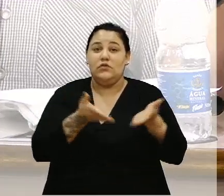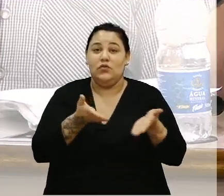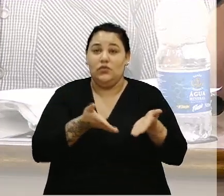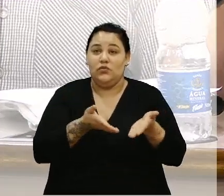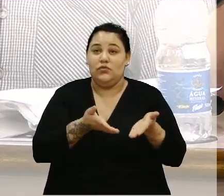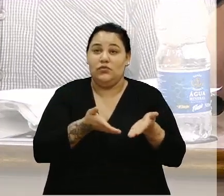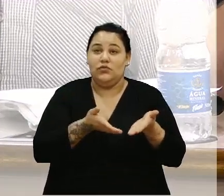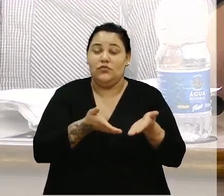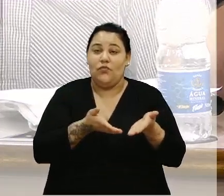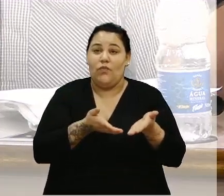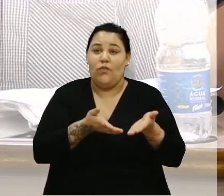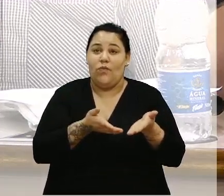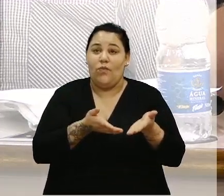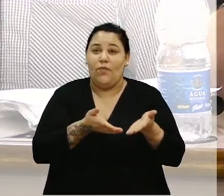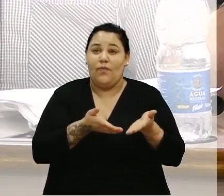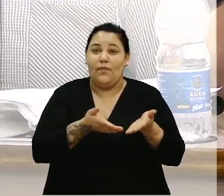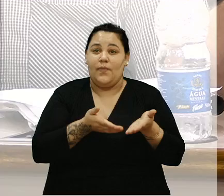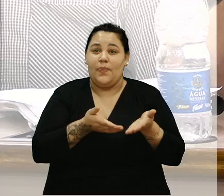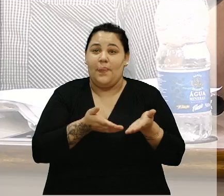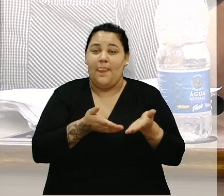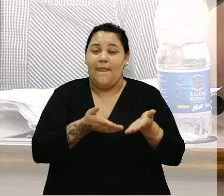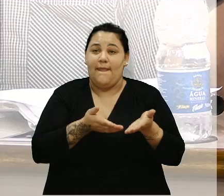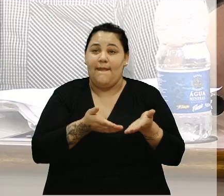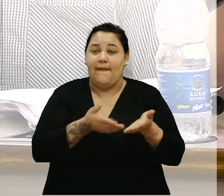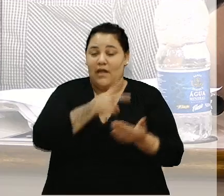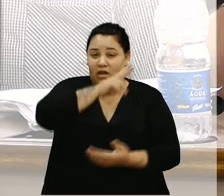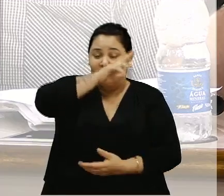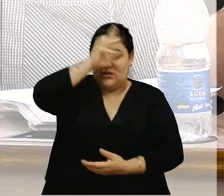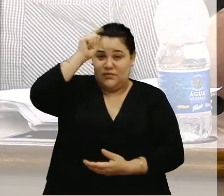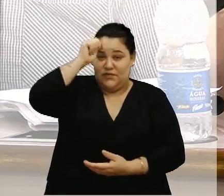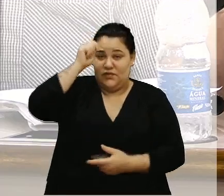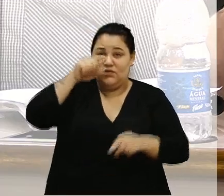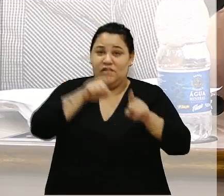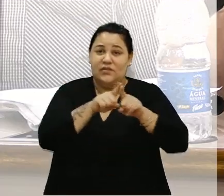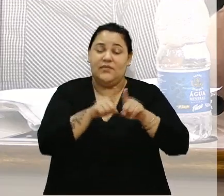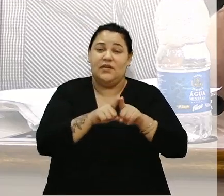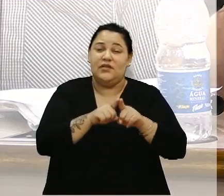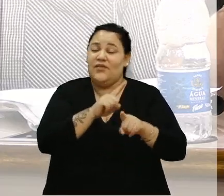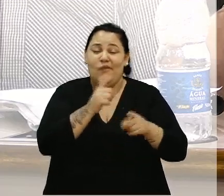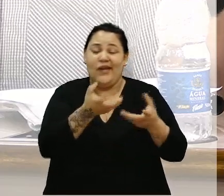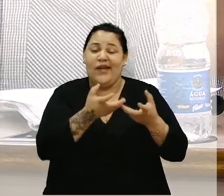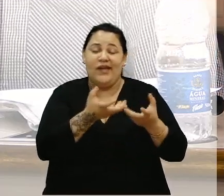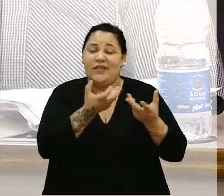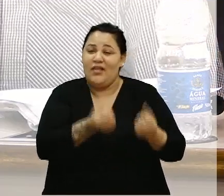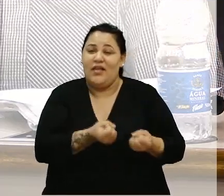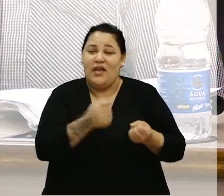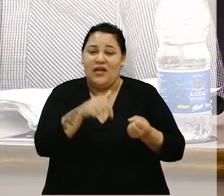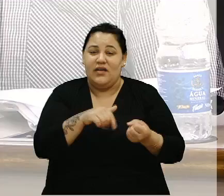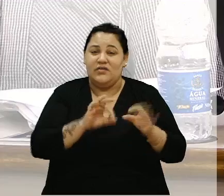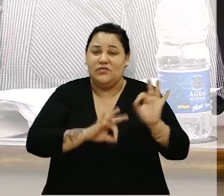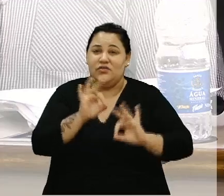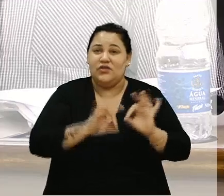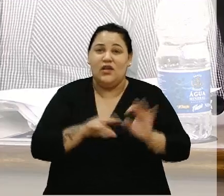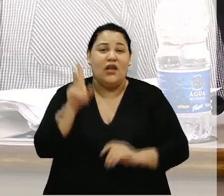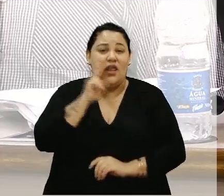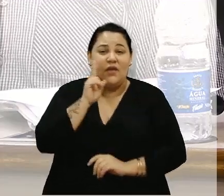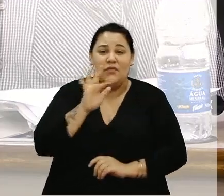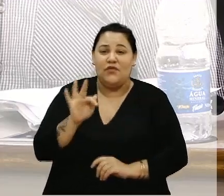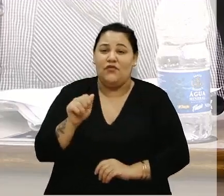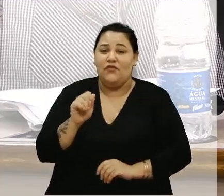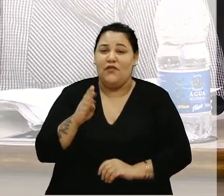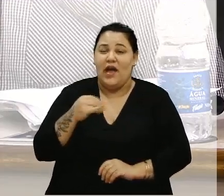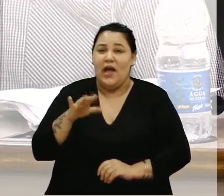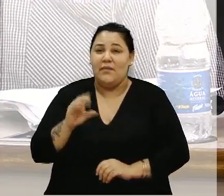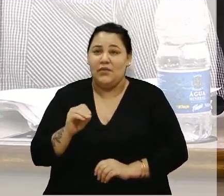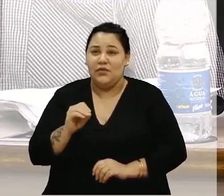as instituições e as prefeituras que estão agorando esse projeto. Eu lembro o Fábio Rauch, aqui jornalista da nossa